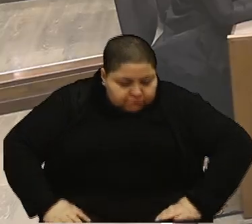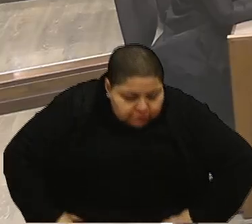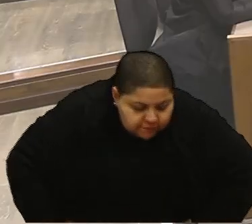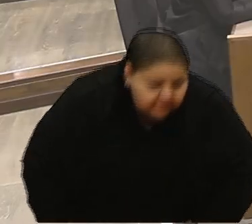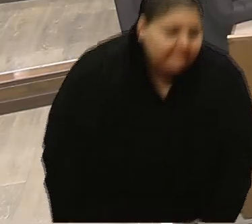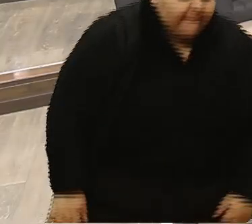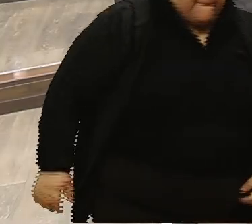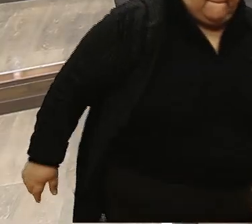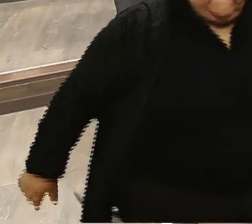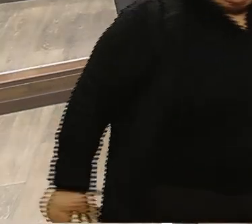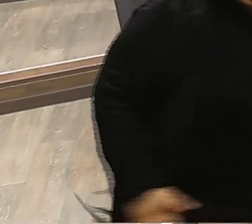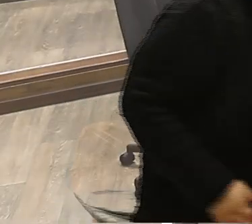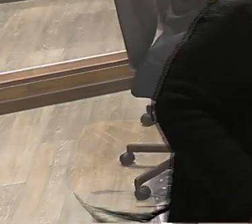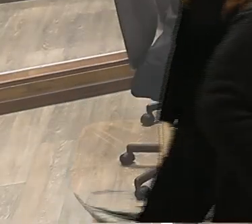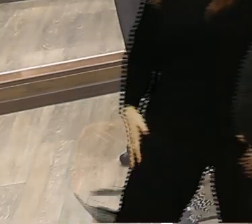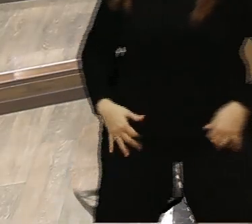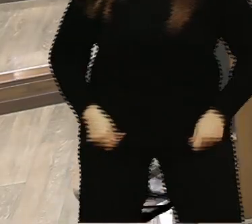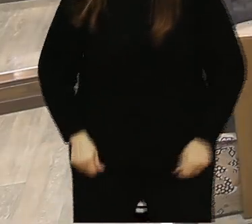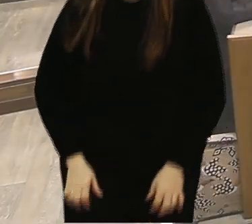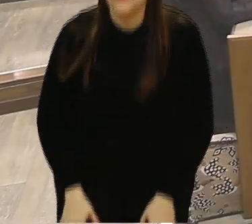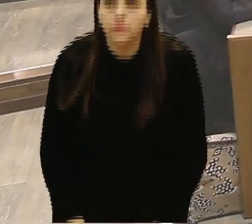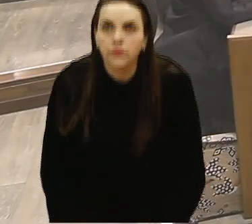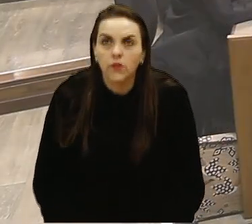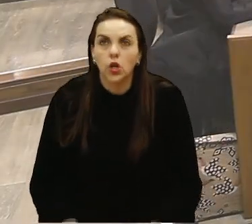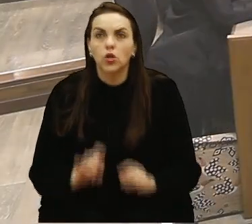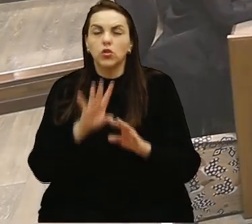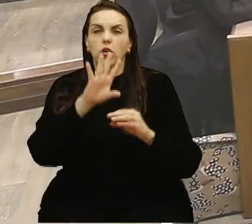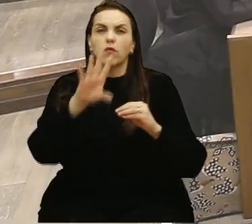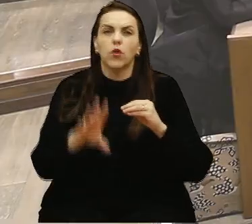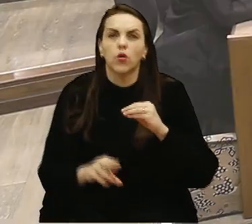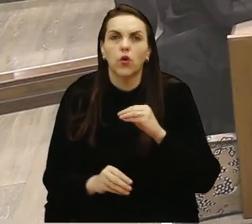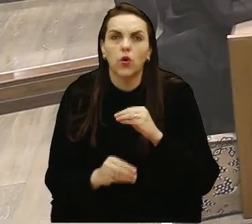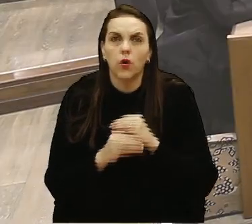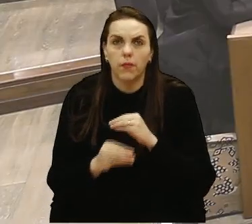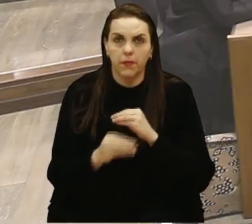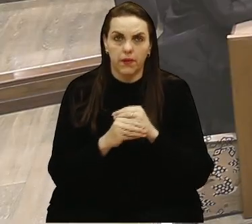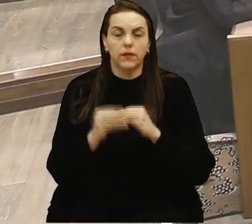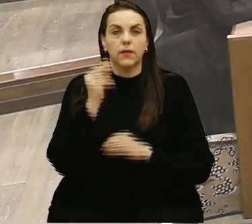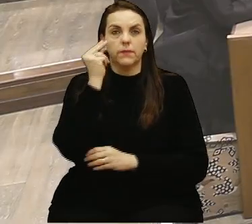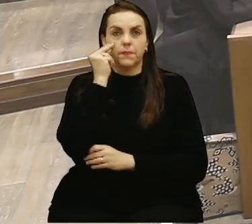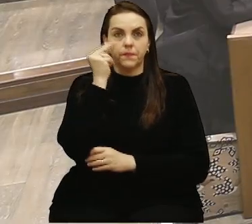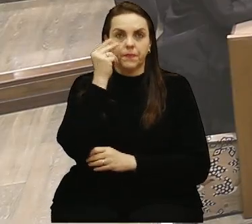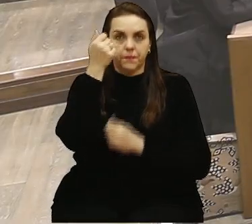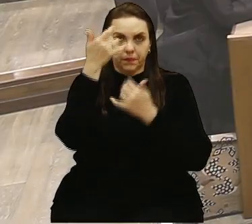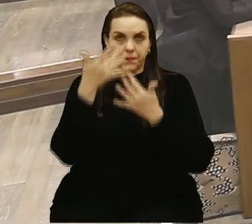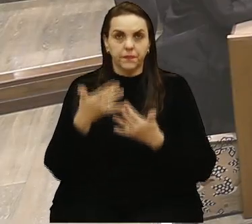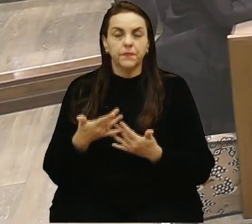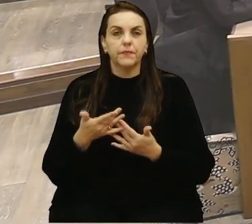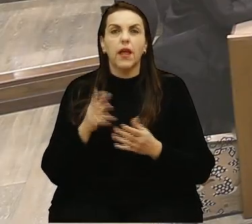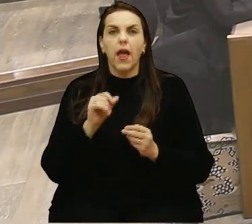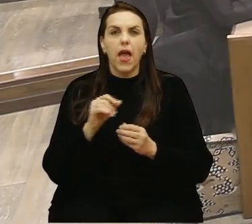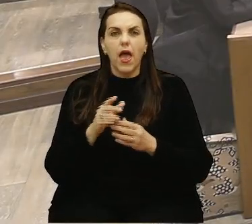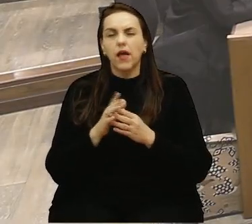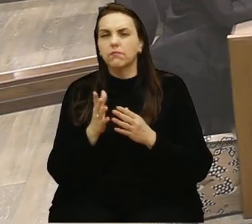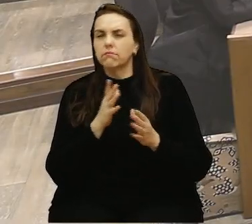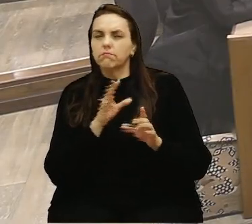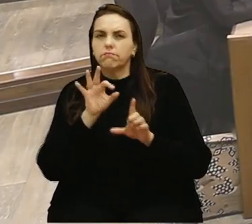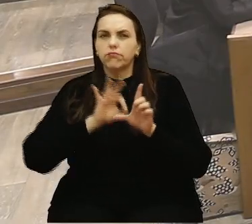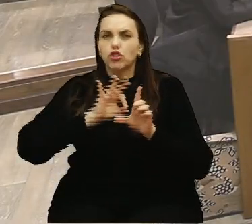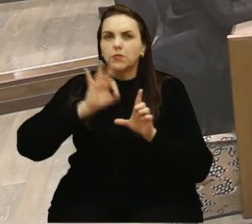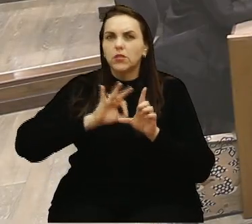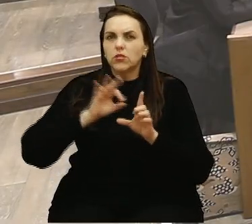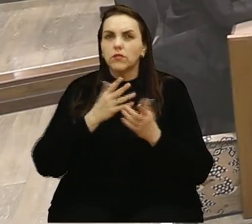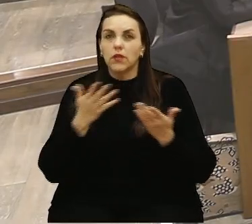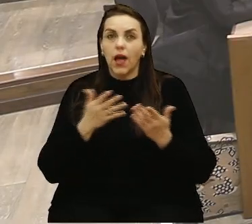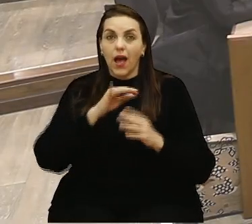agradeceu a parte, então quero complementar aqui, presidente. É o fato, o vereador Cláudio traz. Me parece que é feita uma estimativa, porque se aproveita o fator